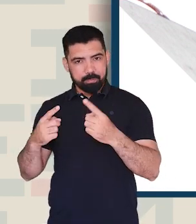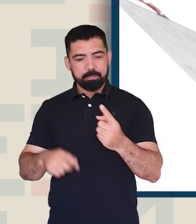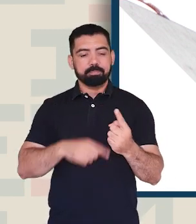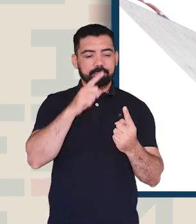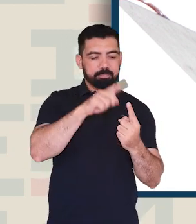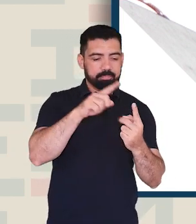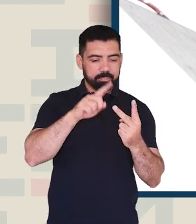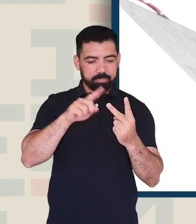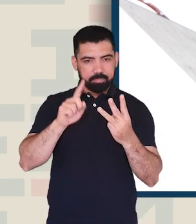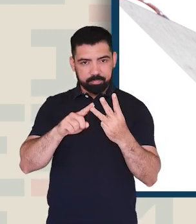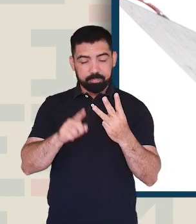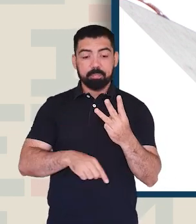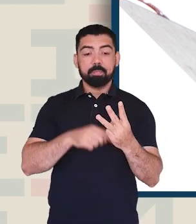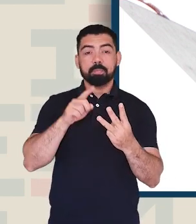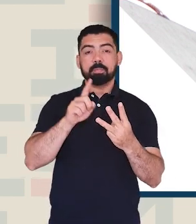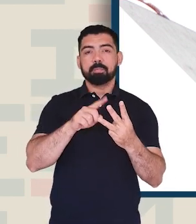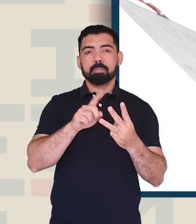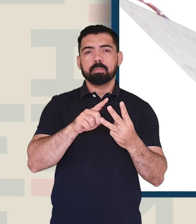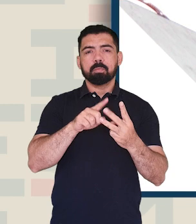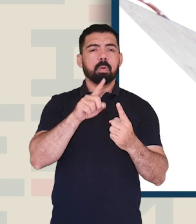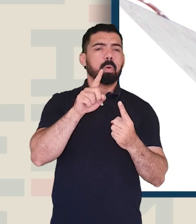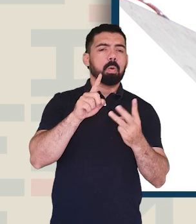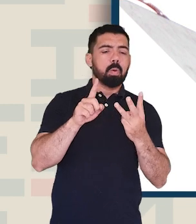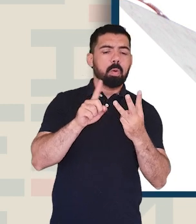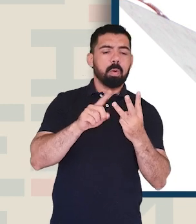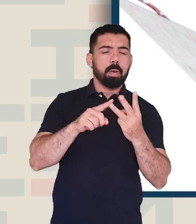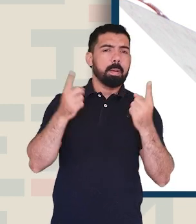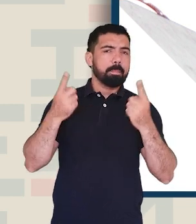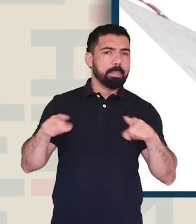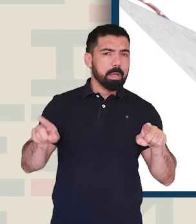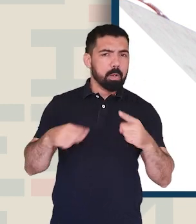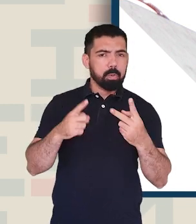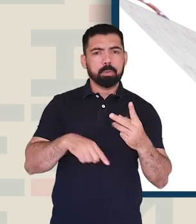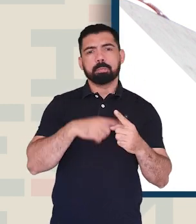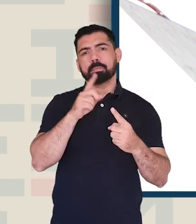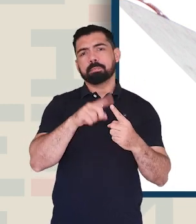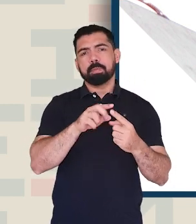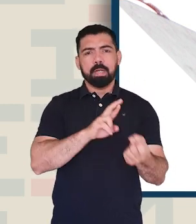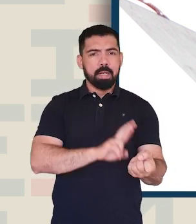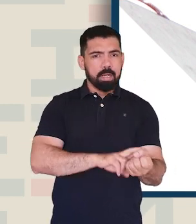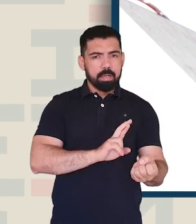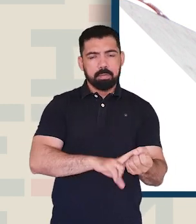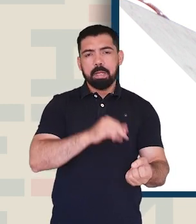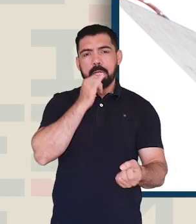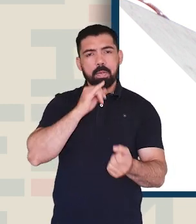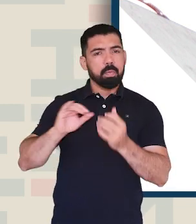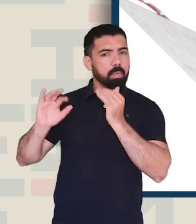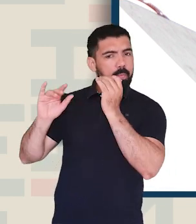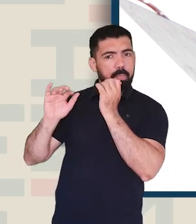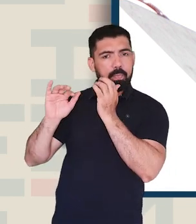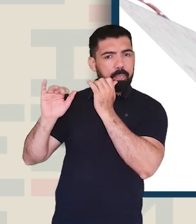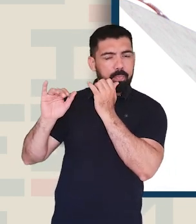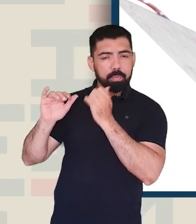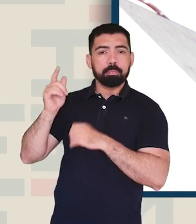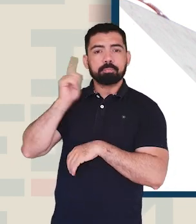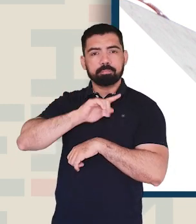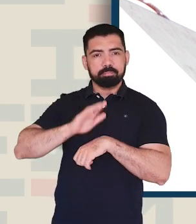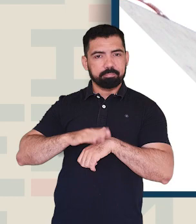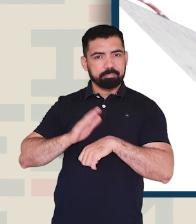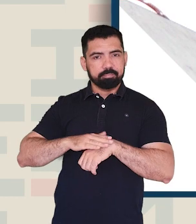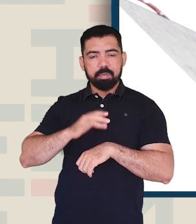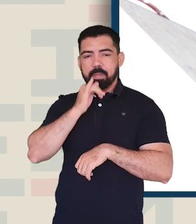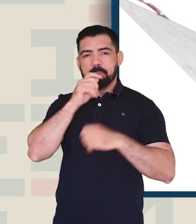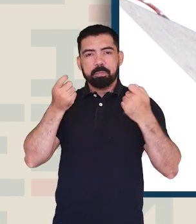digo, a melodia é o embelezamento, ela sobrevive sozinha. Você pega uma flauta e toca uma melodia, você canta uma melodia, você